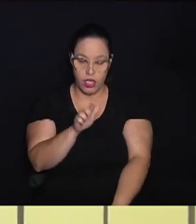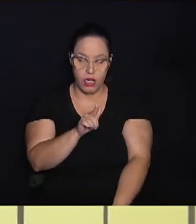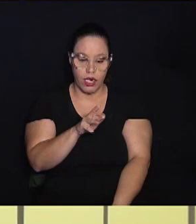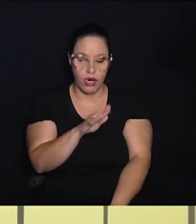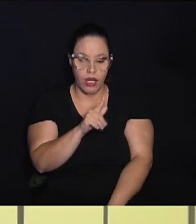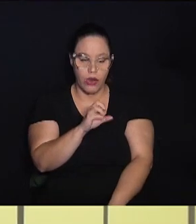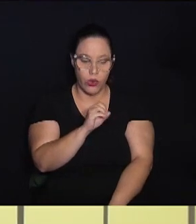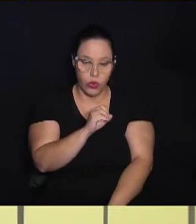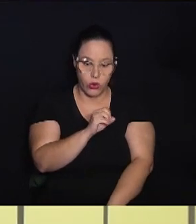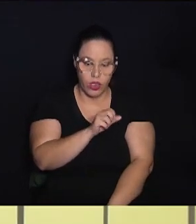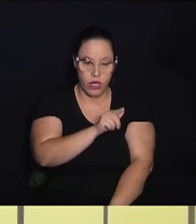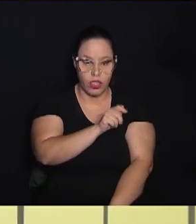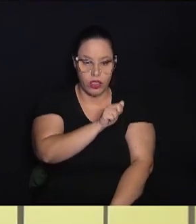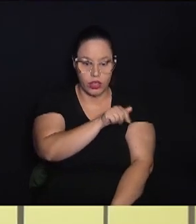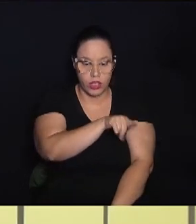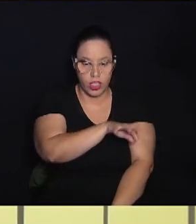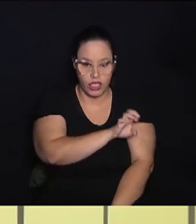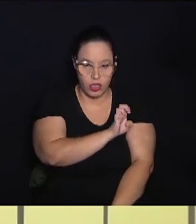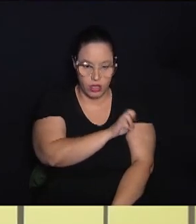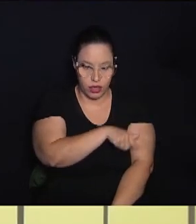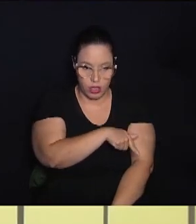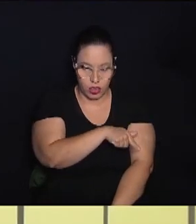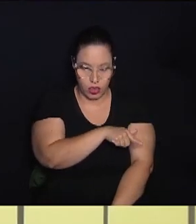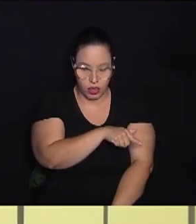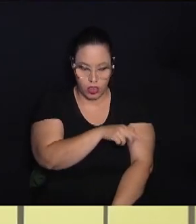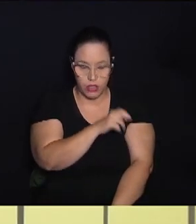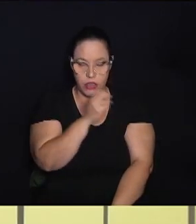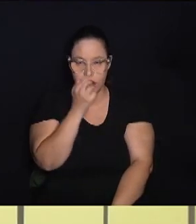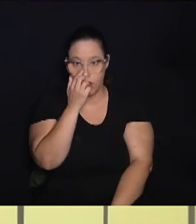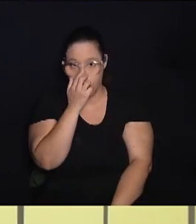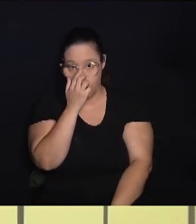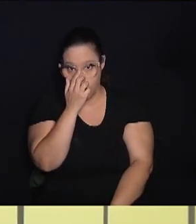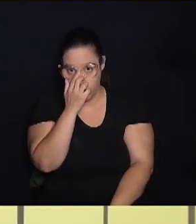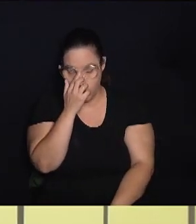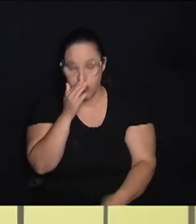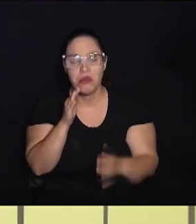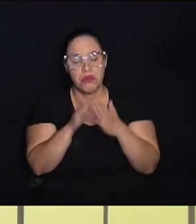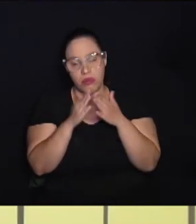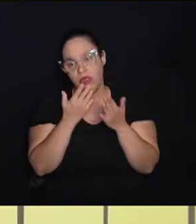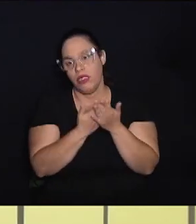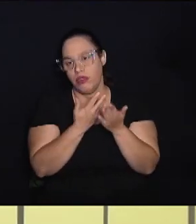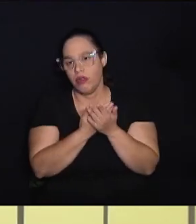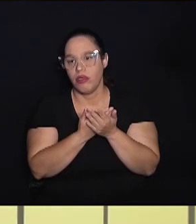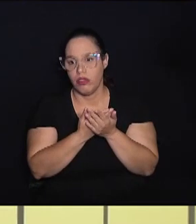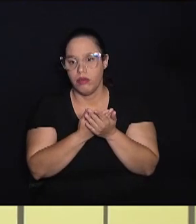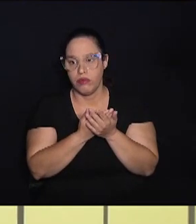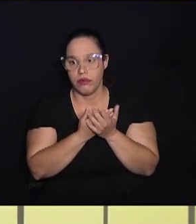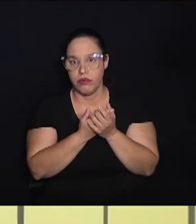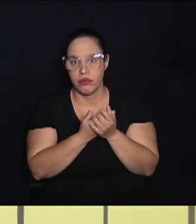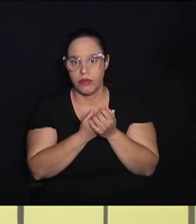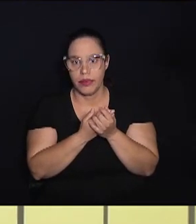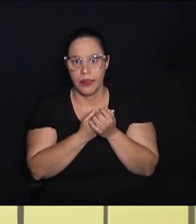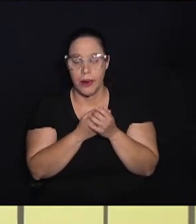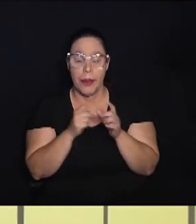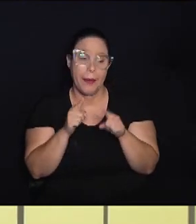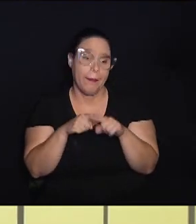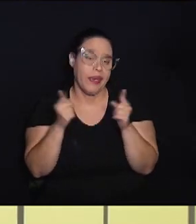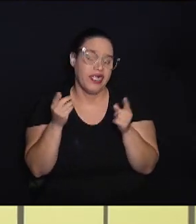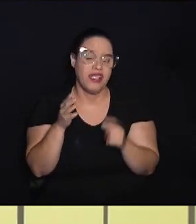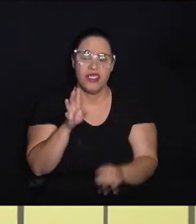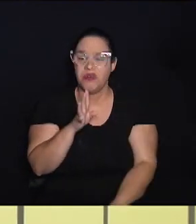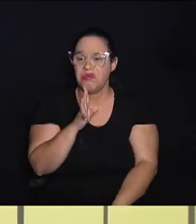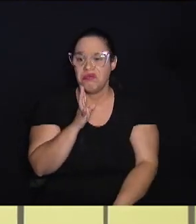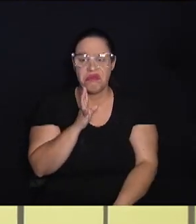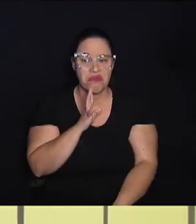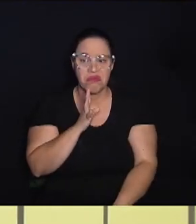Angeli que são inspirações supremas assim através de da escola mas mas eu não efetivamente não conhecia o trabalho né sim